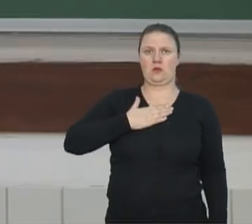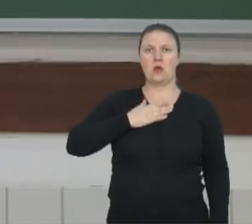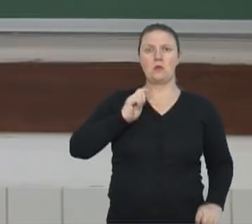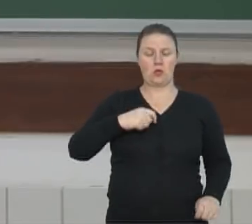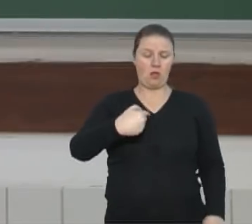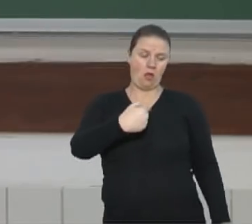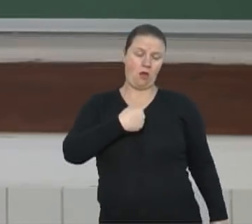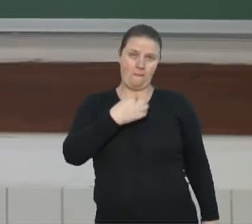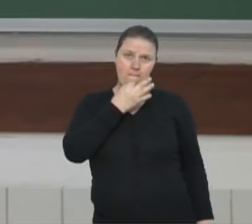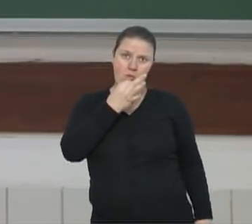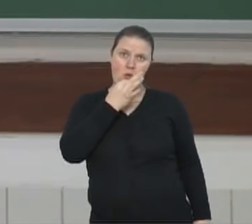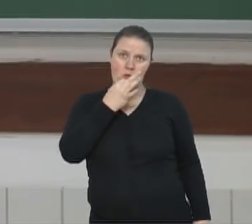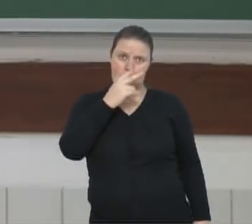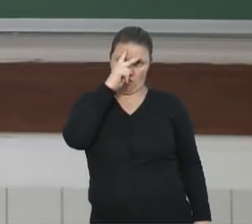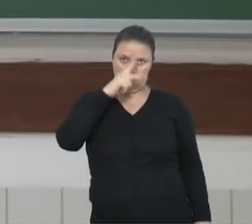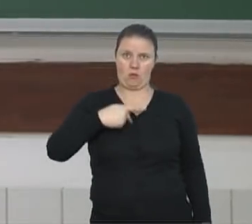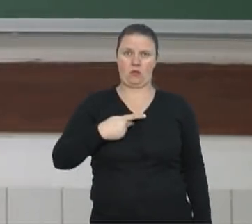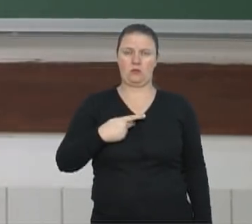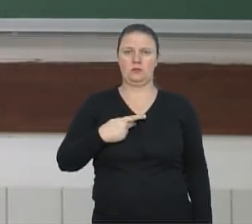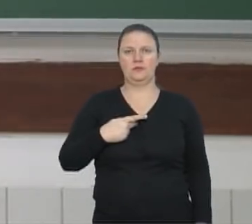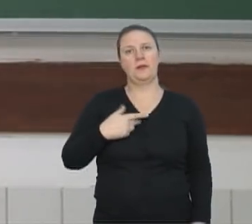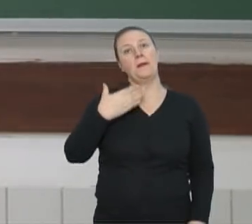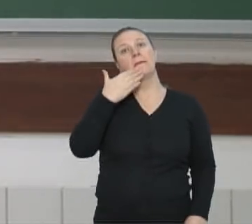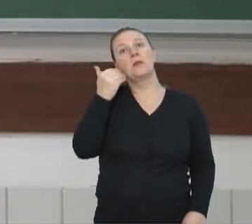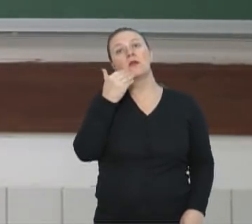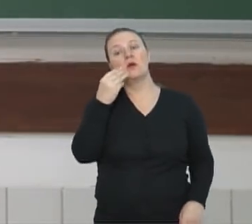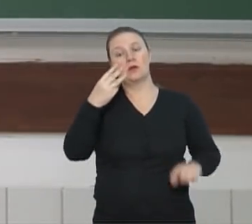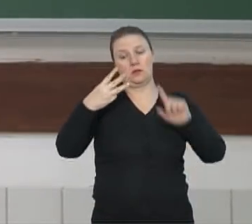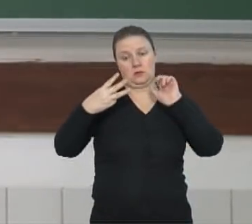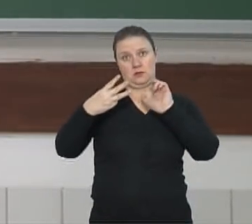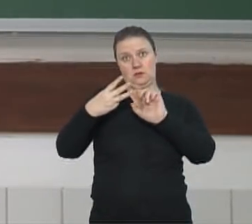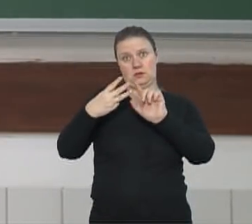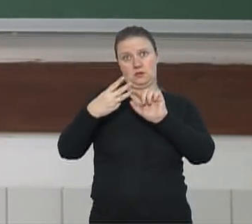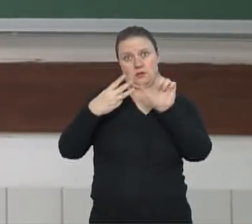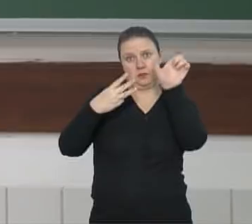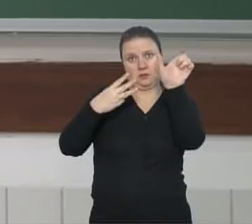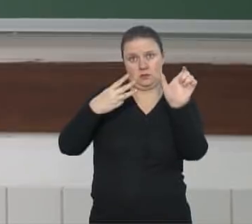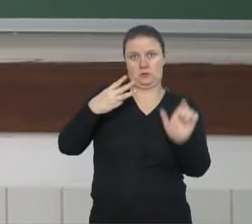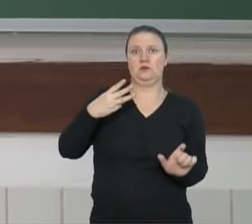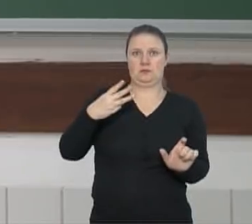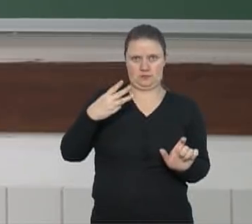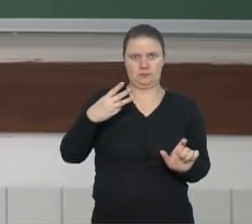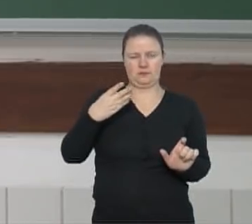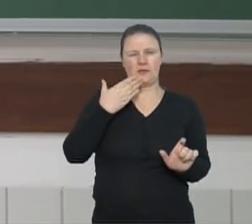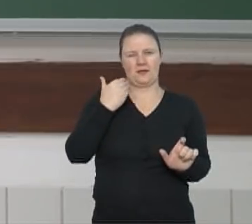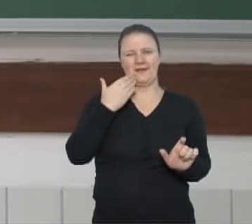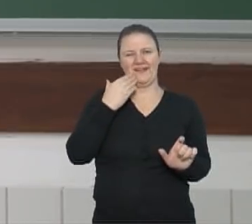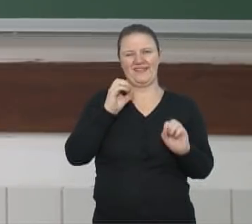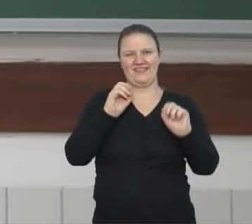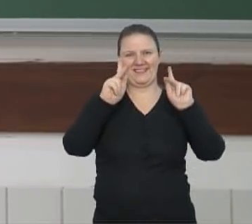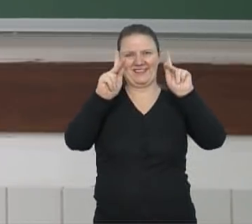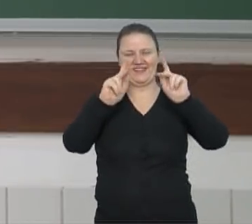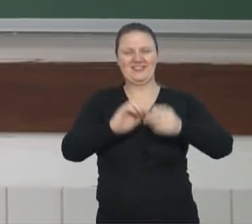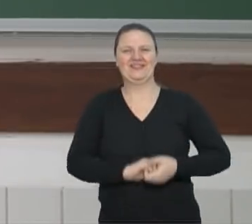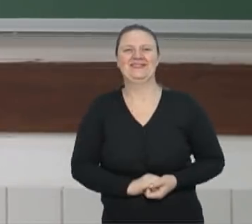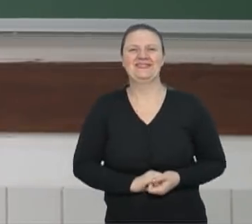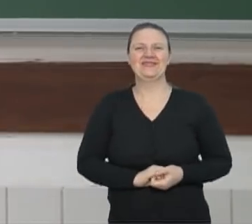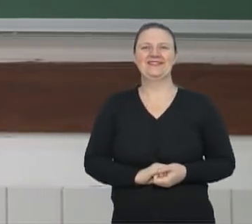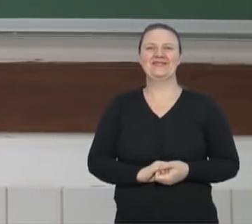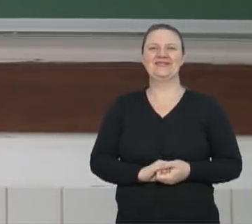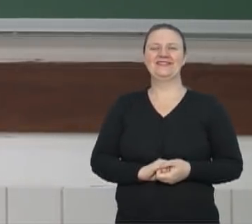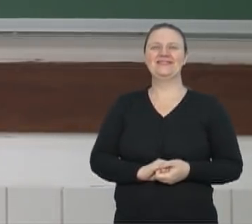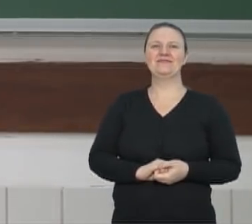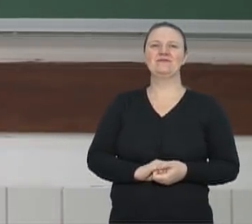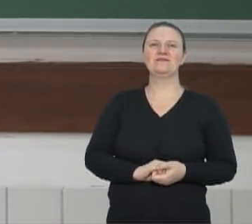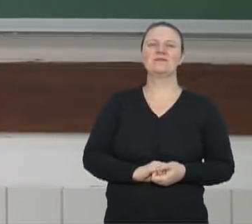Pode, você entendeu? Mas o melhor, o mais aceito seria o terceira pessoa, ok?